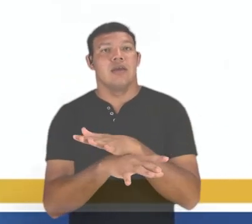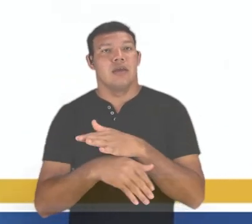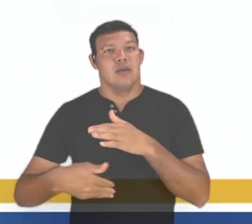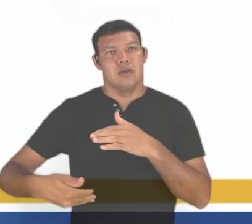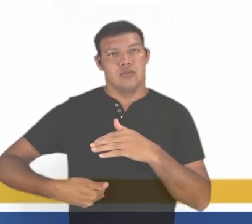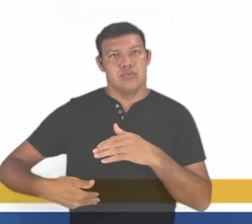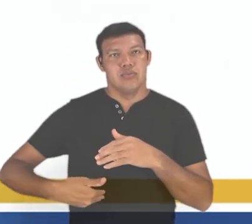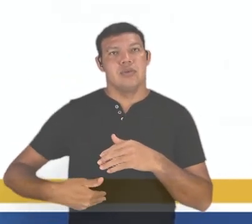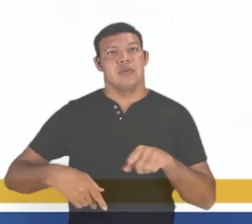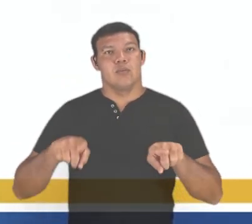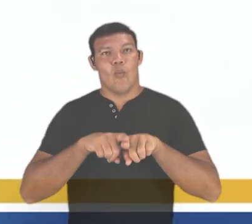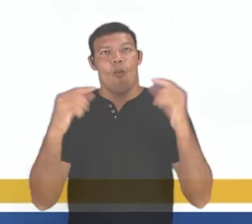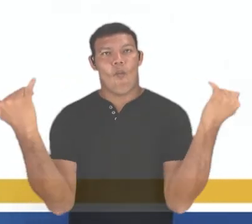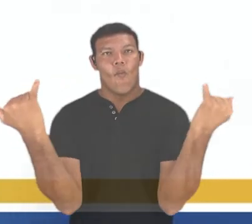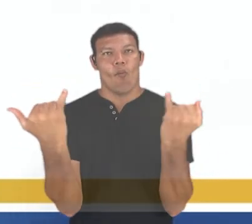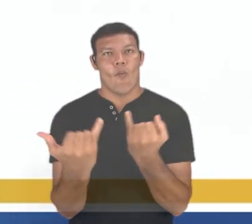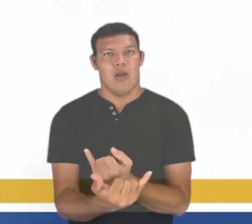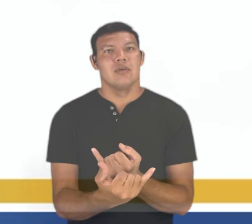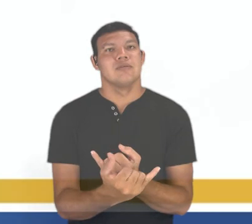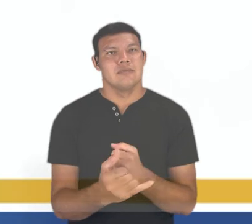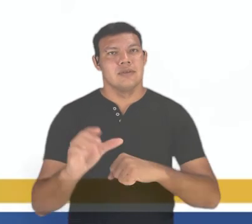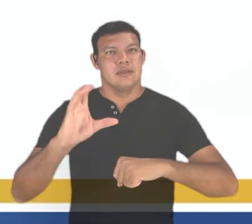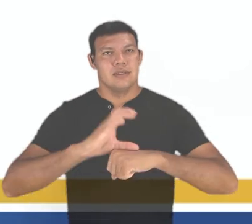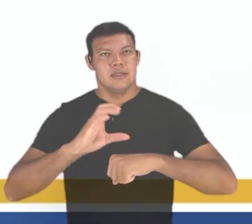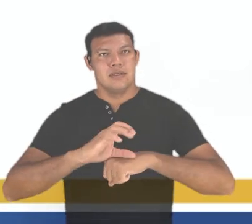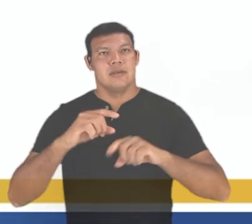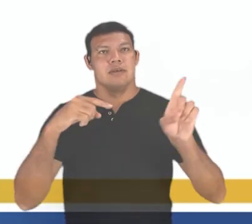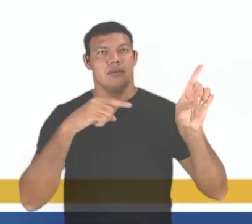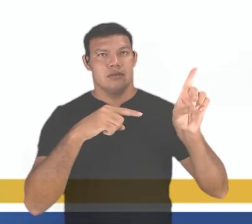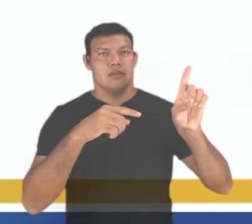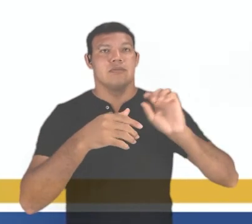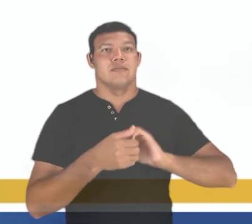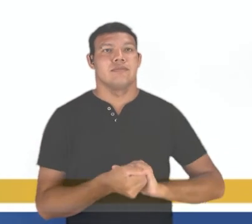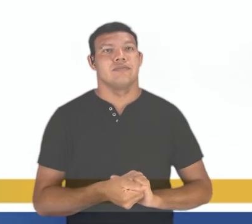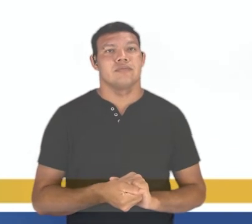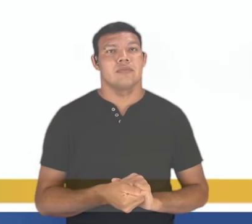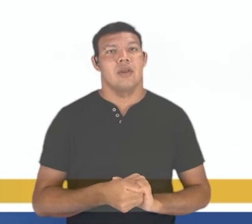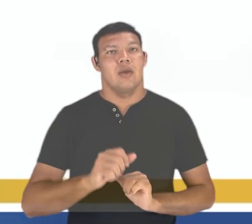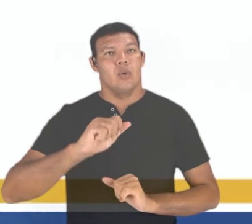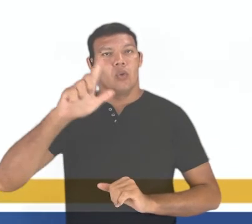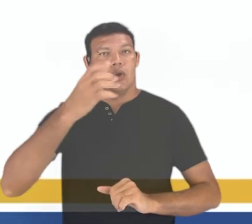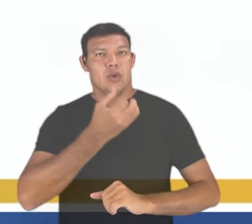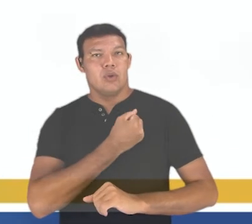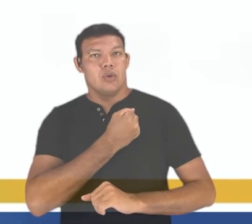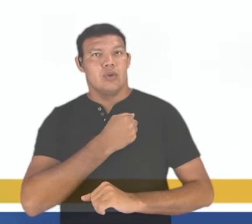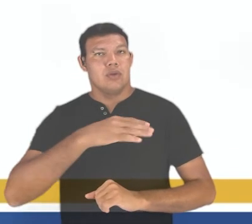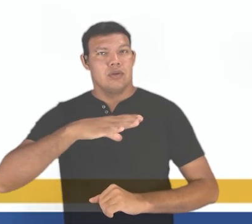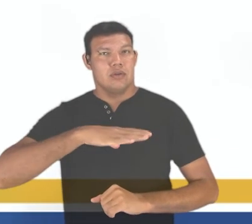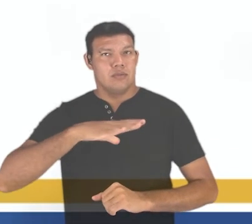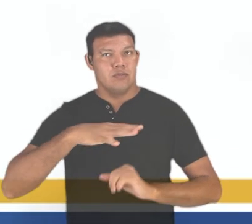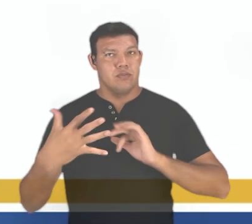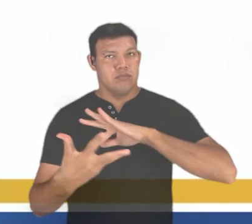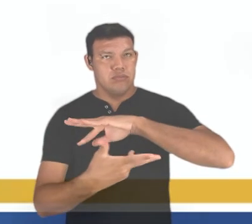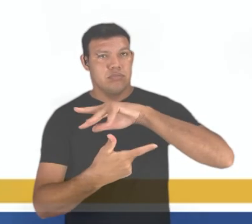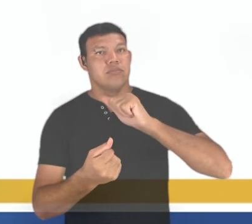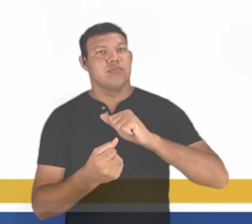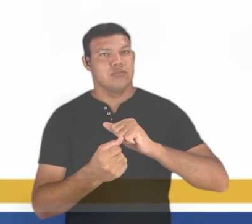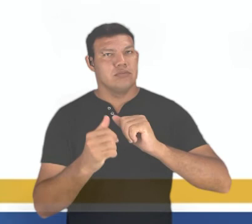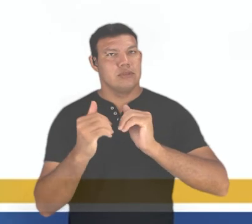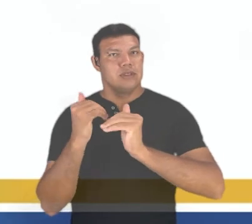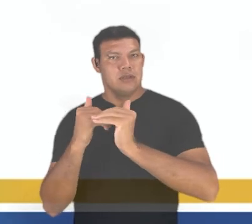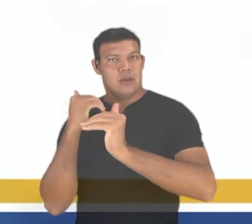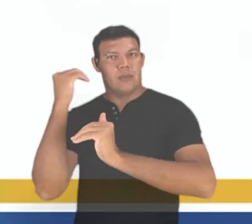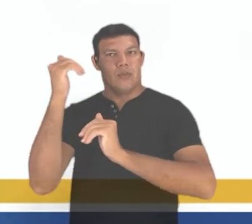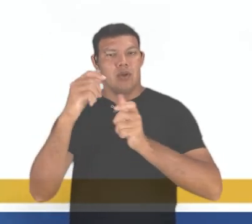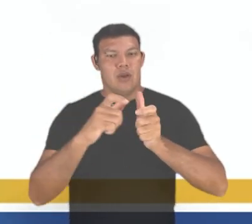elevou drasticamente a população global. Vou ter que passar rápido a resposta que o tempo está dando, né? Se você marcou aí a letra A, você acertou.